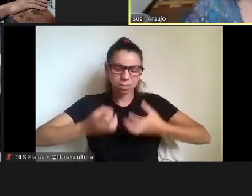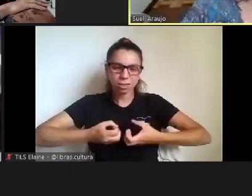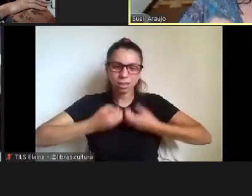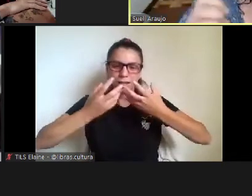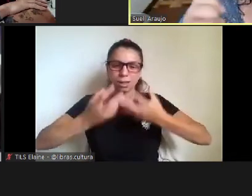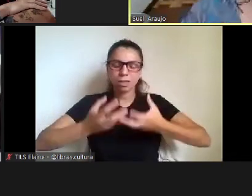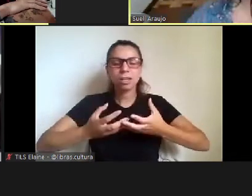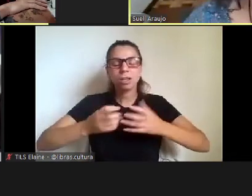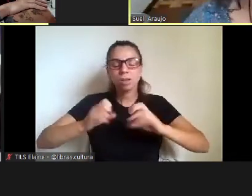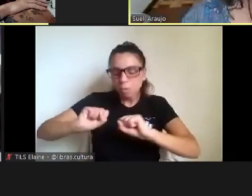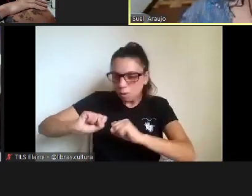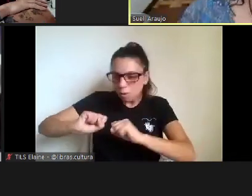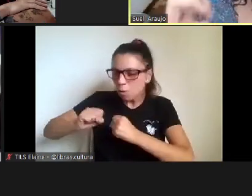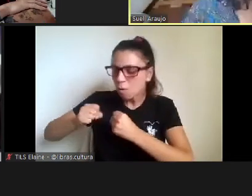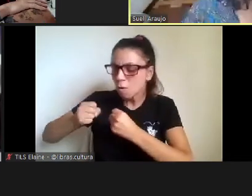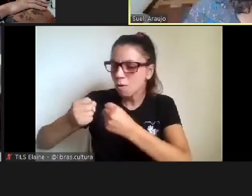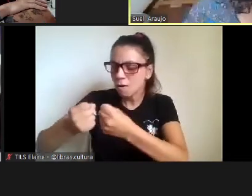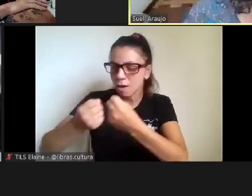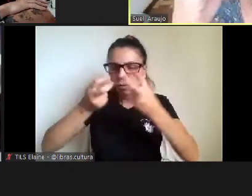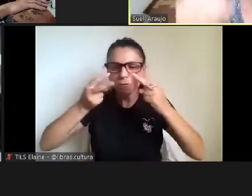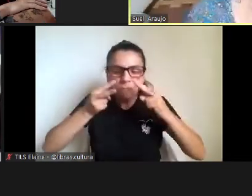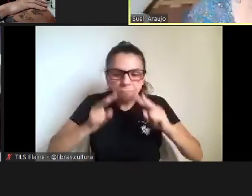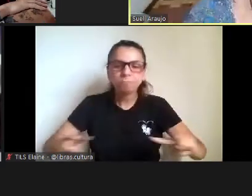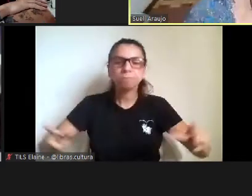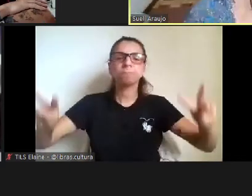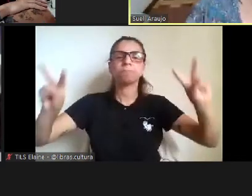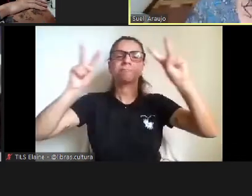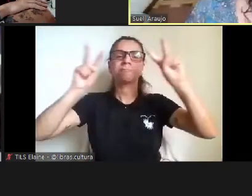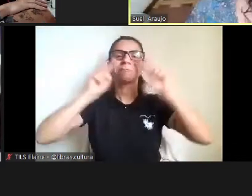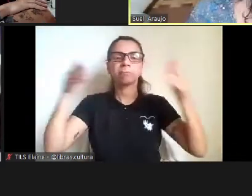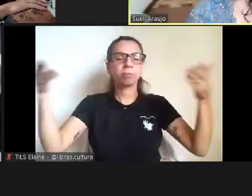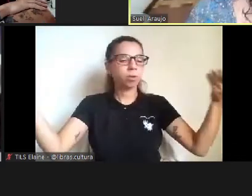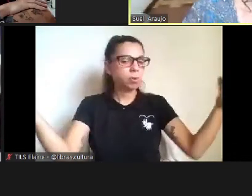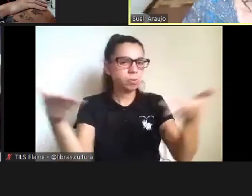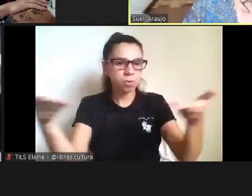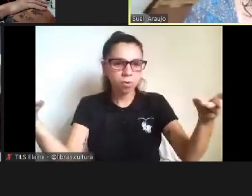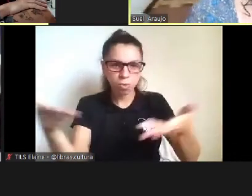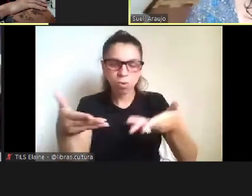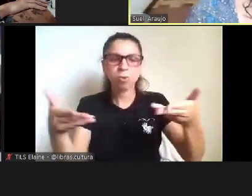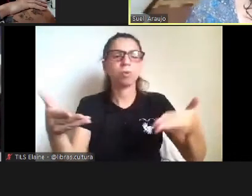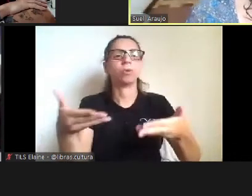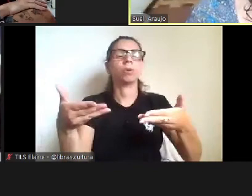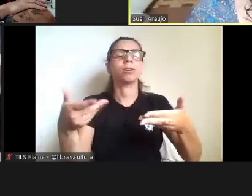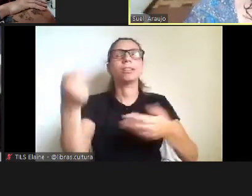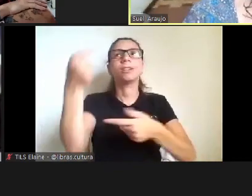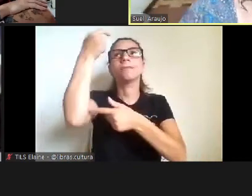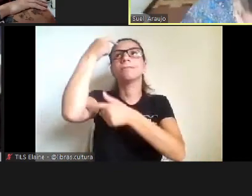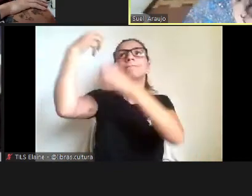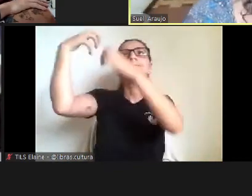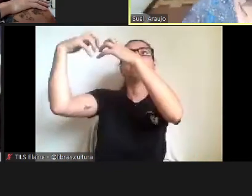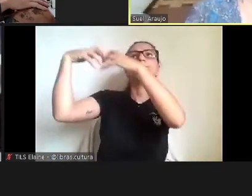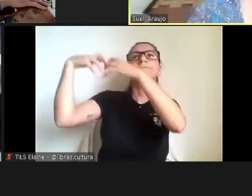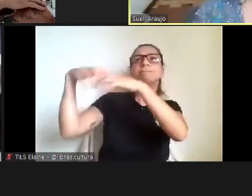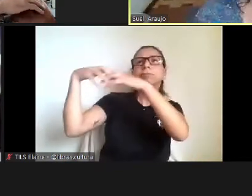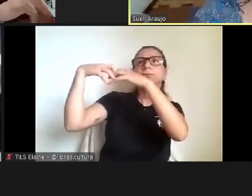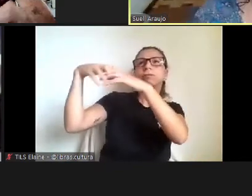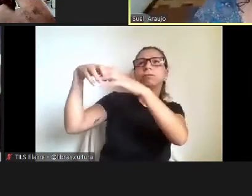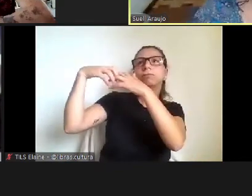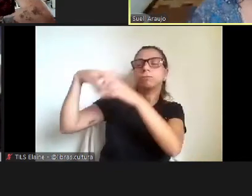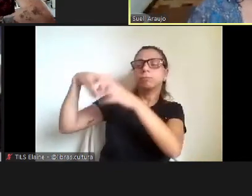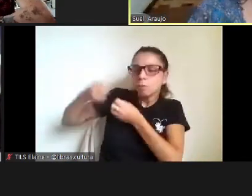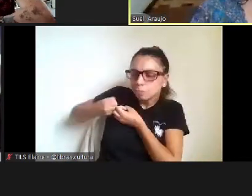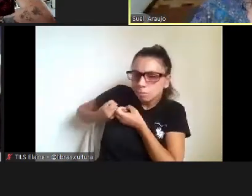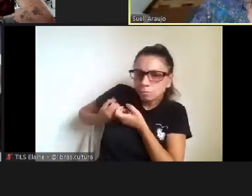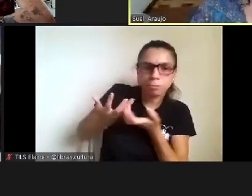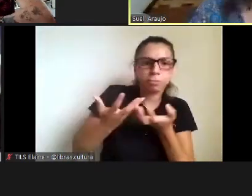coragem de olhar hoje e manifestar-se como pensamento, olhar-se e ver-se